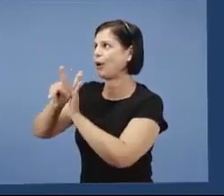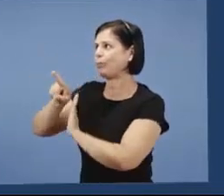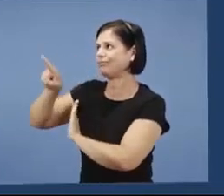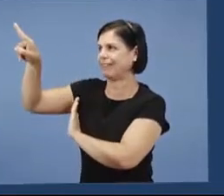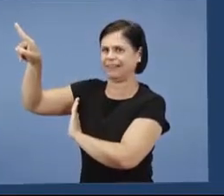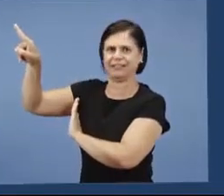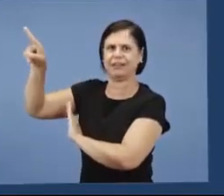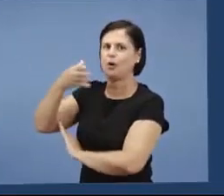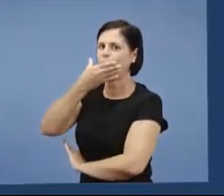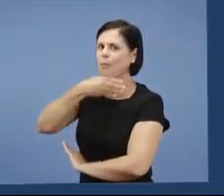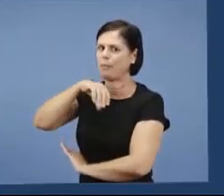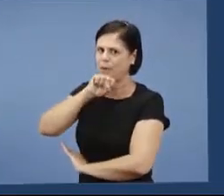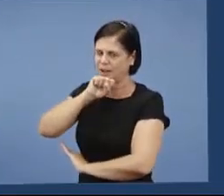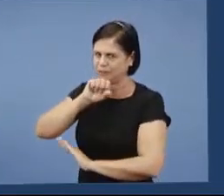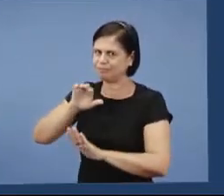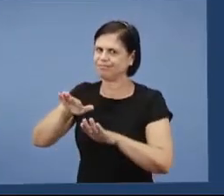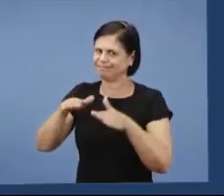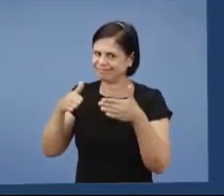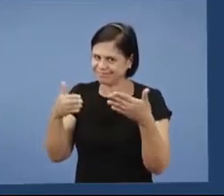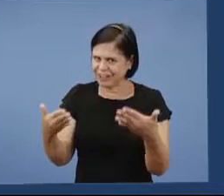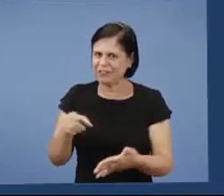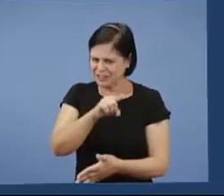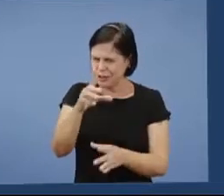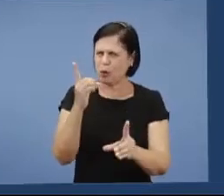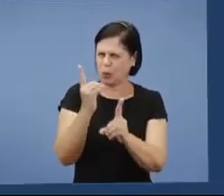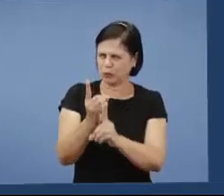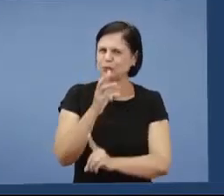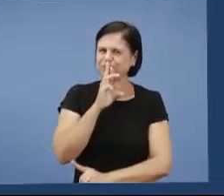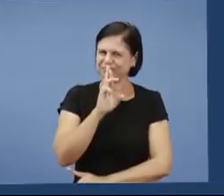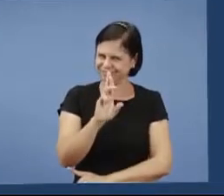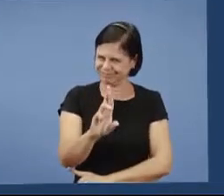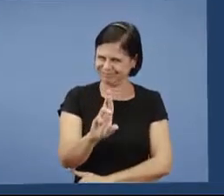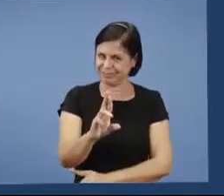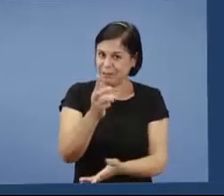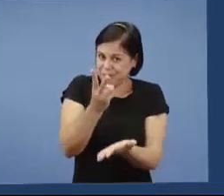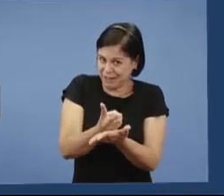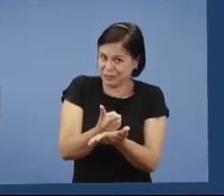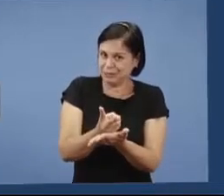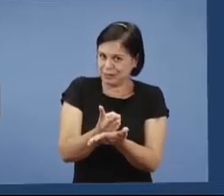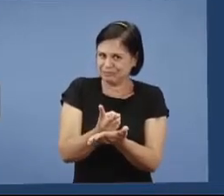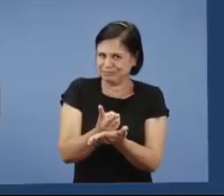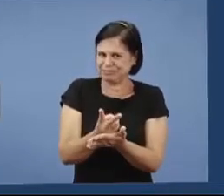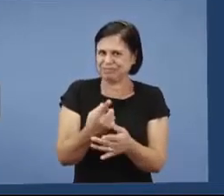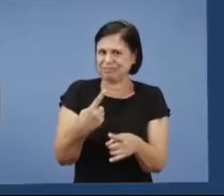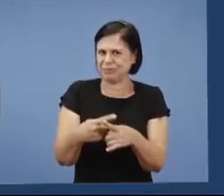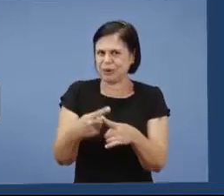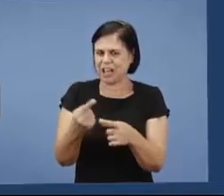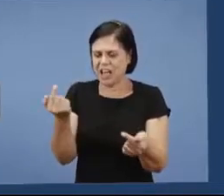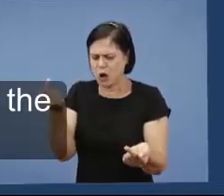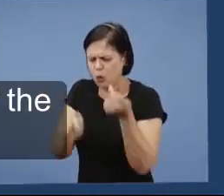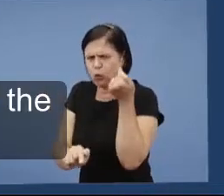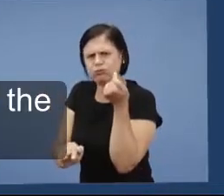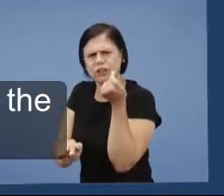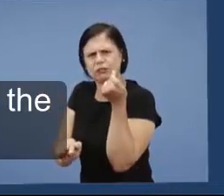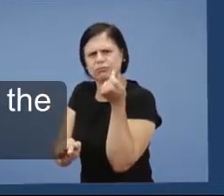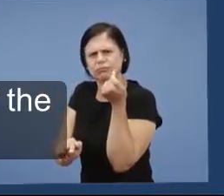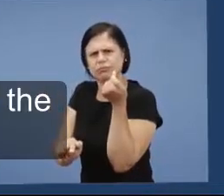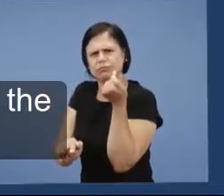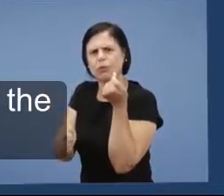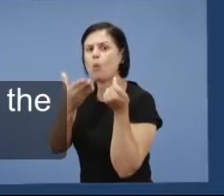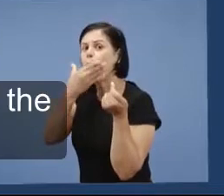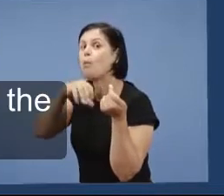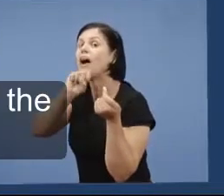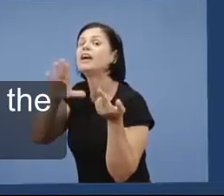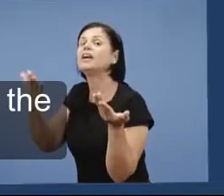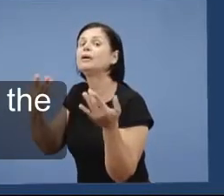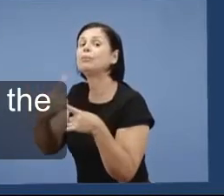Pai. Então, por isso, certamente os irmãos encontraram essa mesma resposta. Por que a reação? Porque a reação foi contra a doutrina,